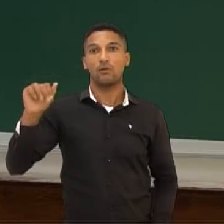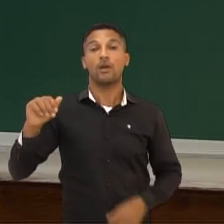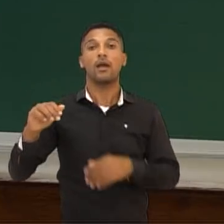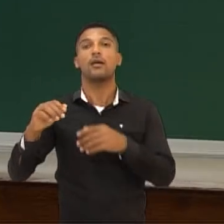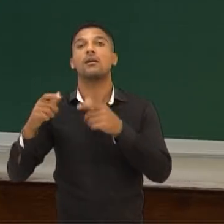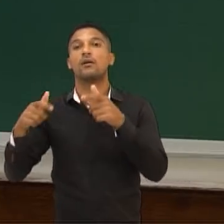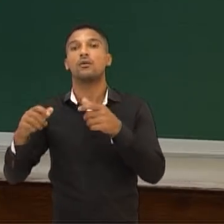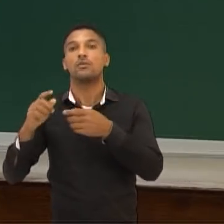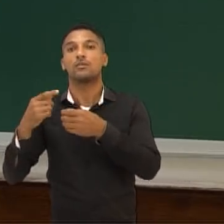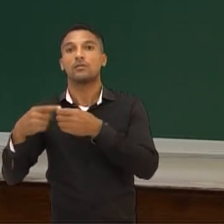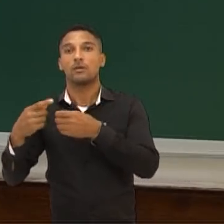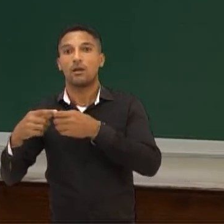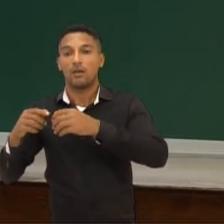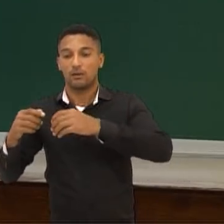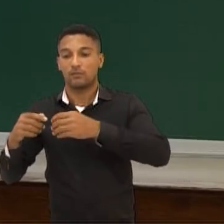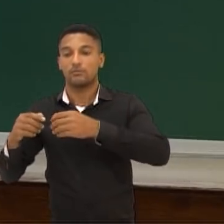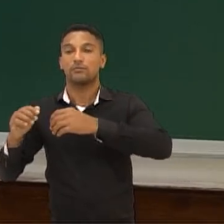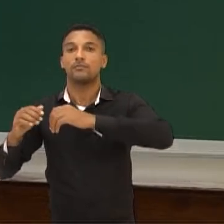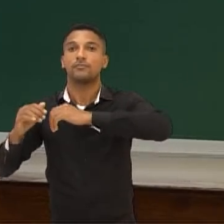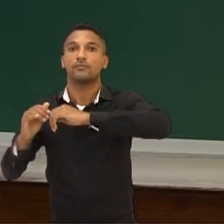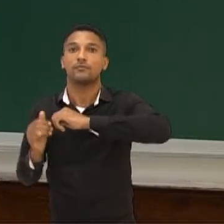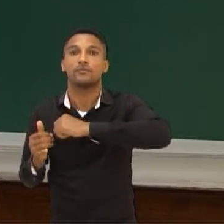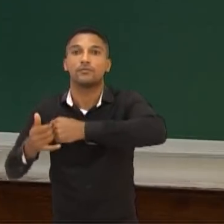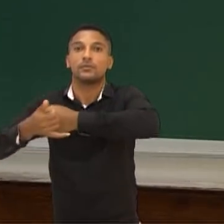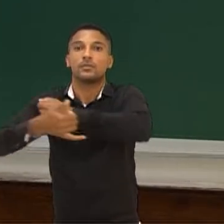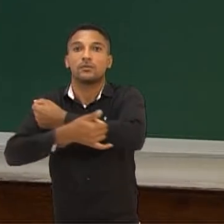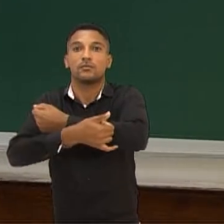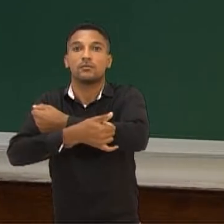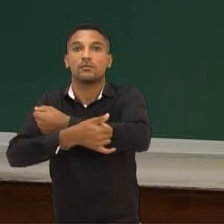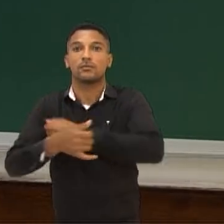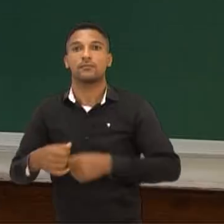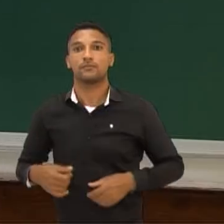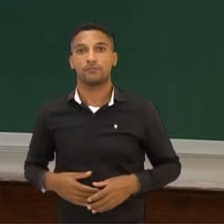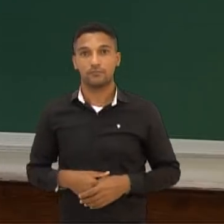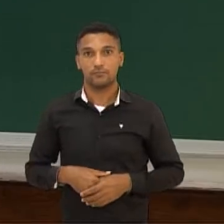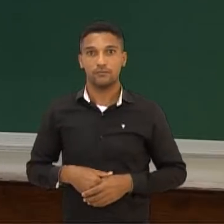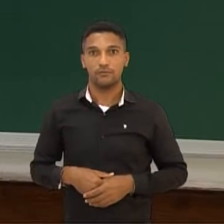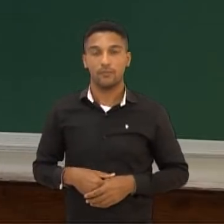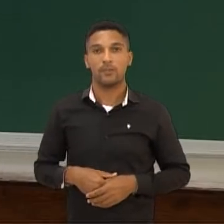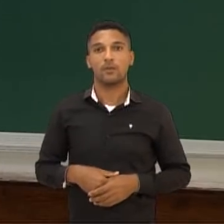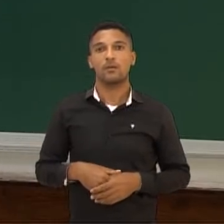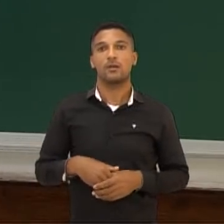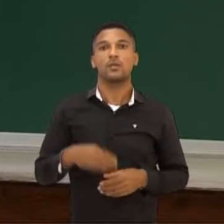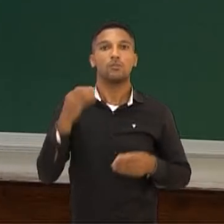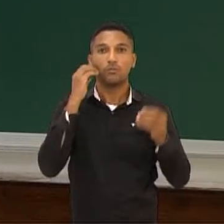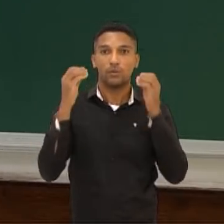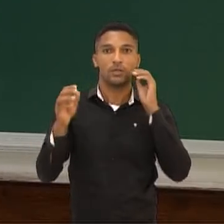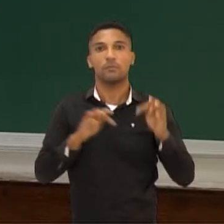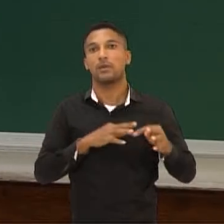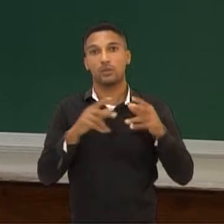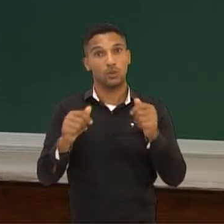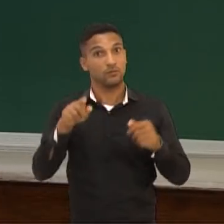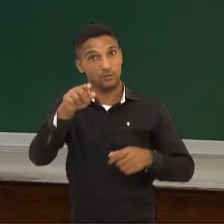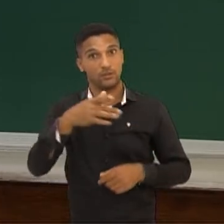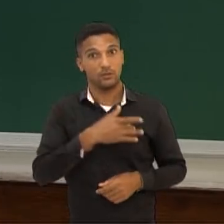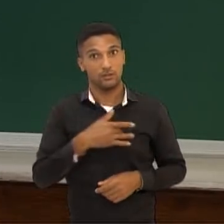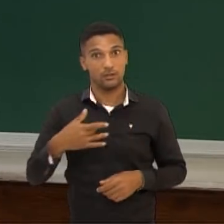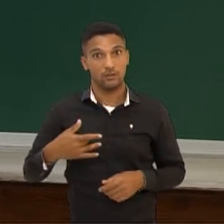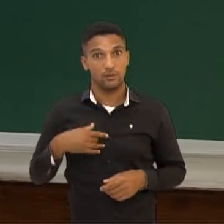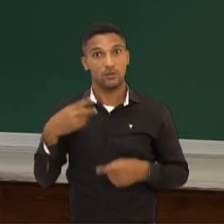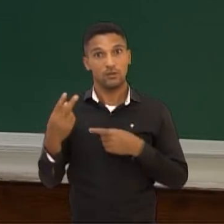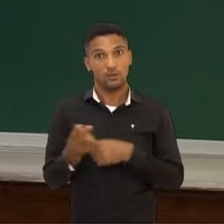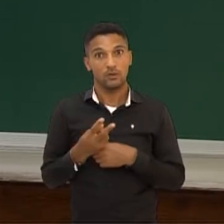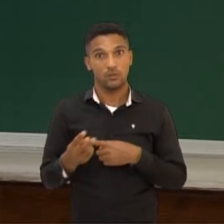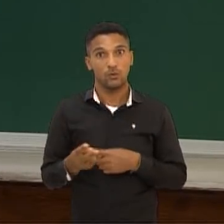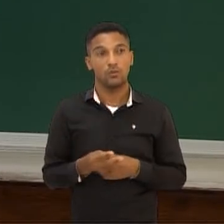para vocês. E, claro, beijo para todos, fiquem bem, se cuidem, né? E lembrando do quê? Que